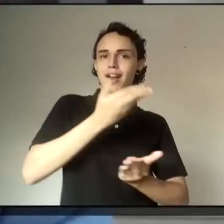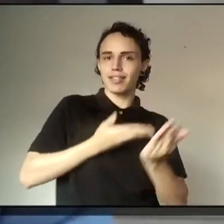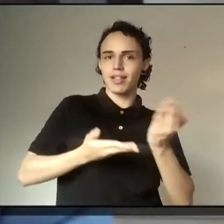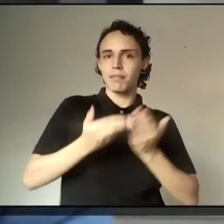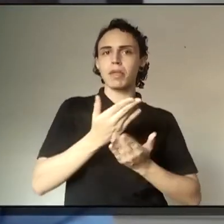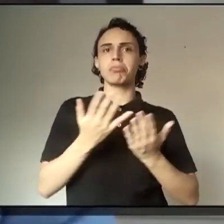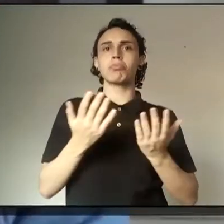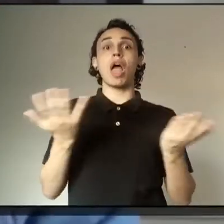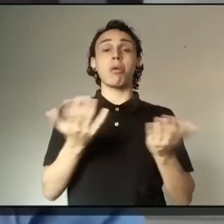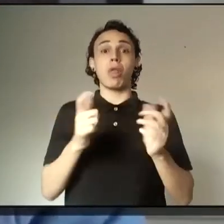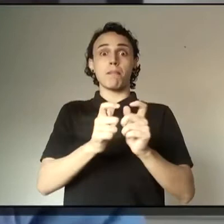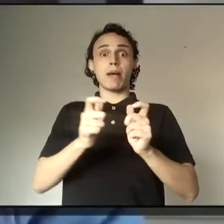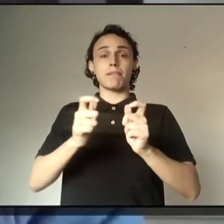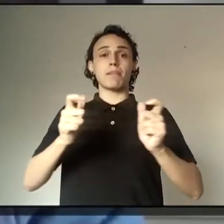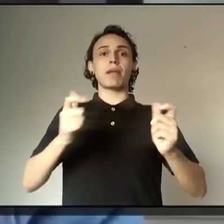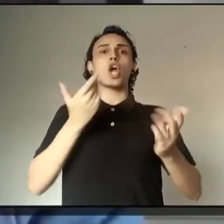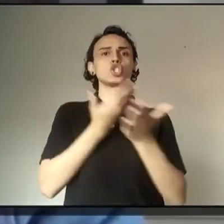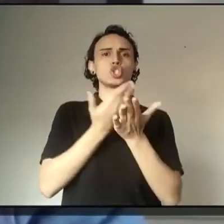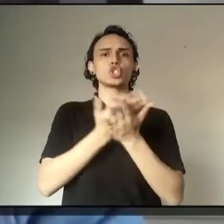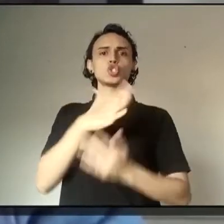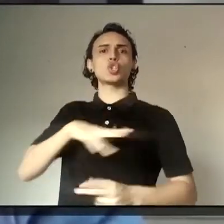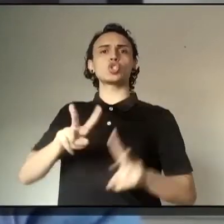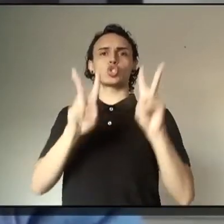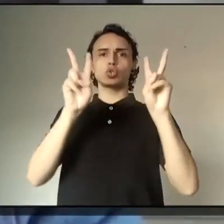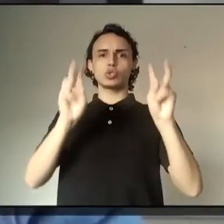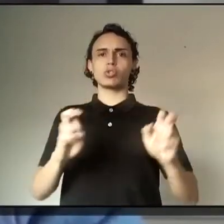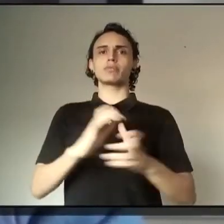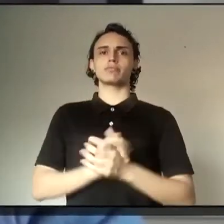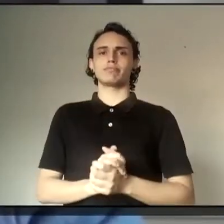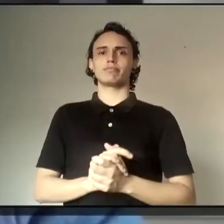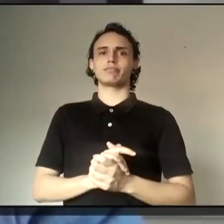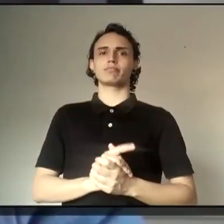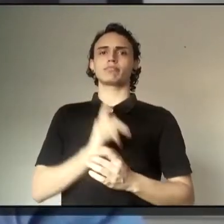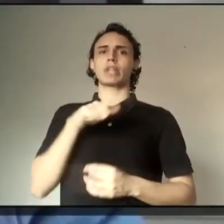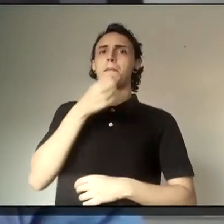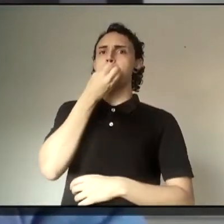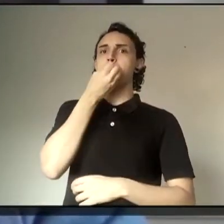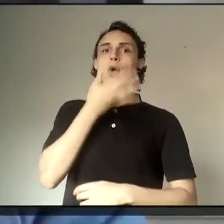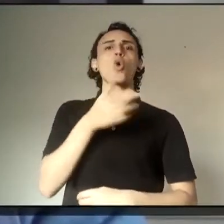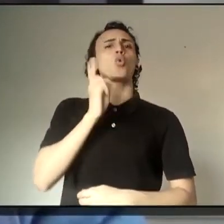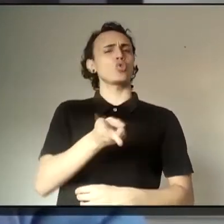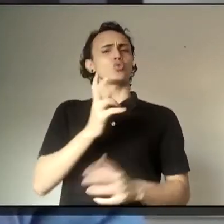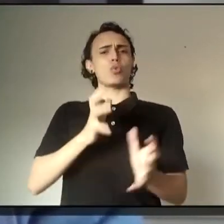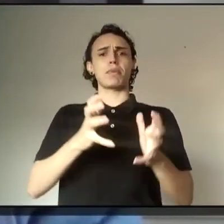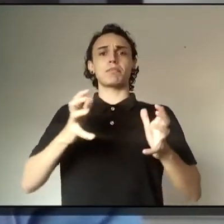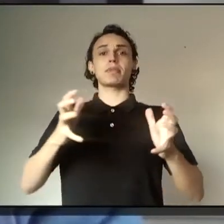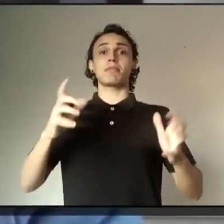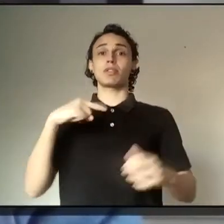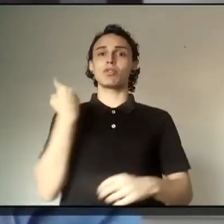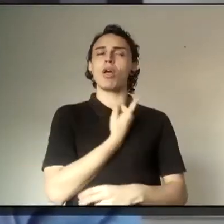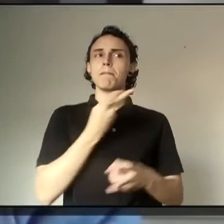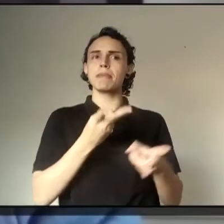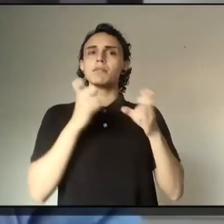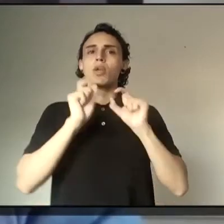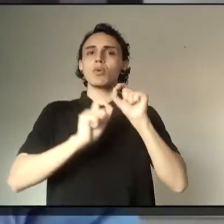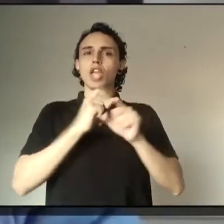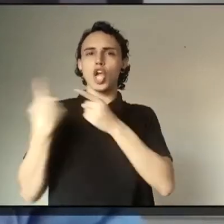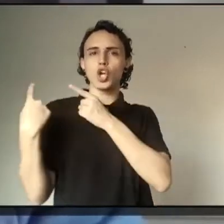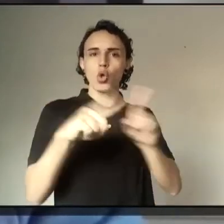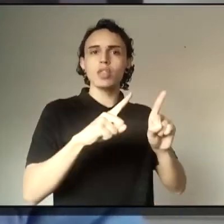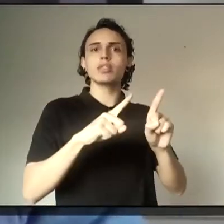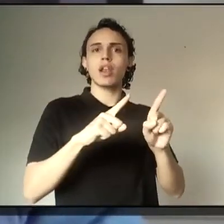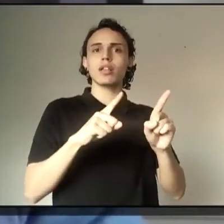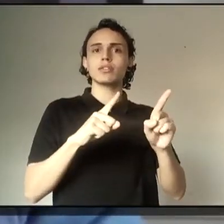que poderiam ser usados como terapia. É uma área que vem crescendo bastante e que é desejável, né,